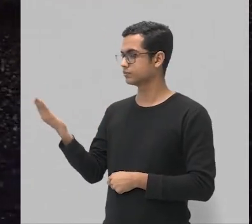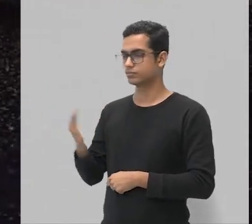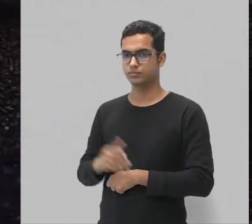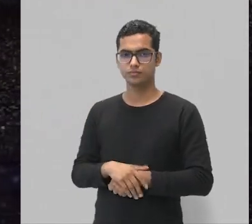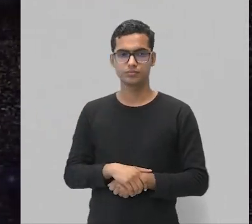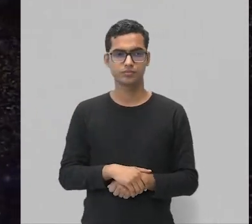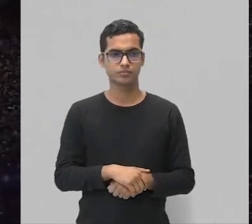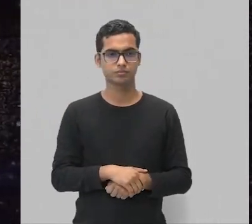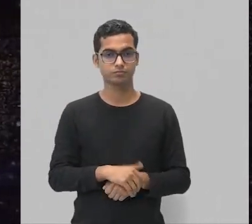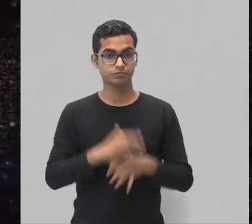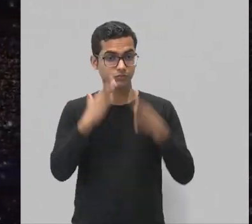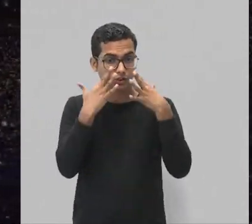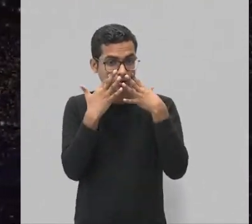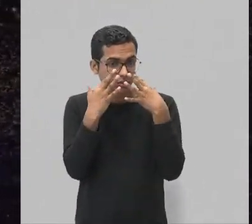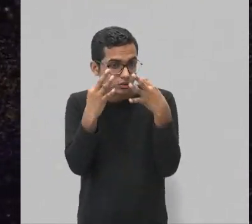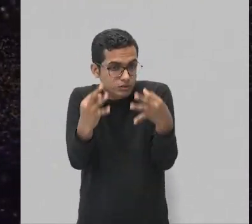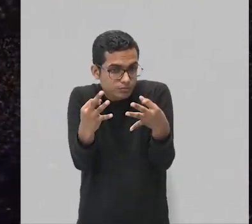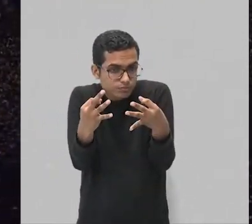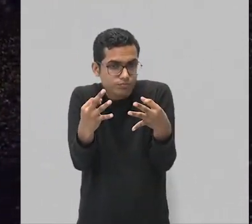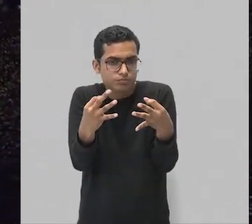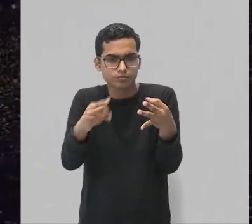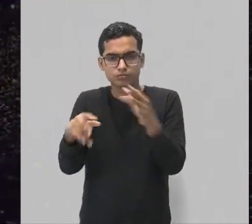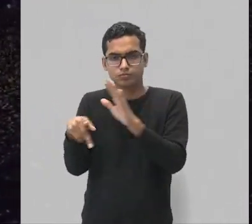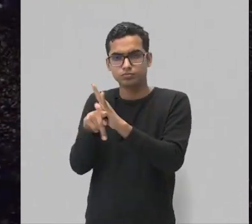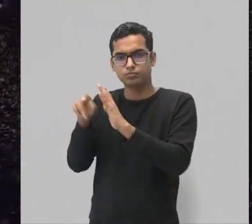olhar bem atentamente,